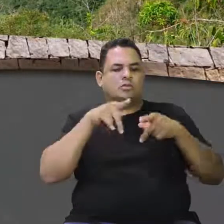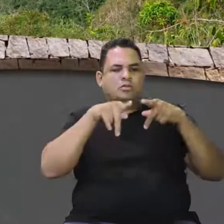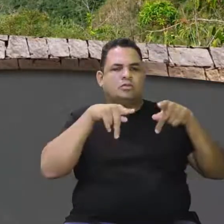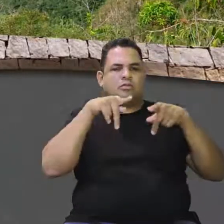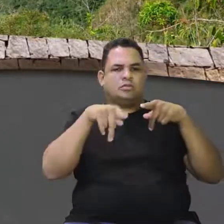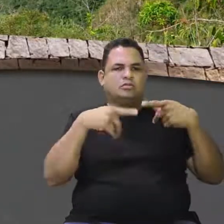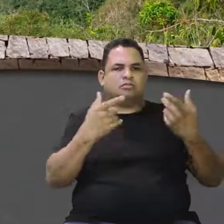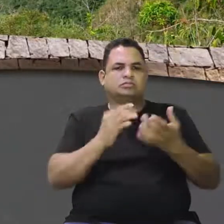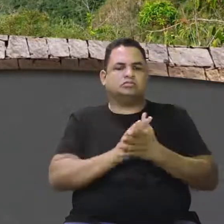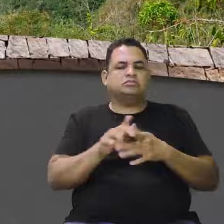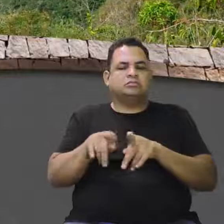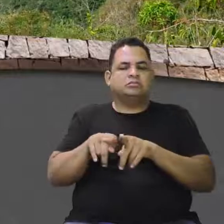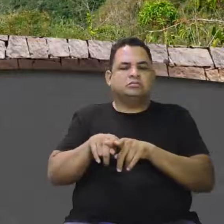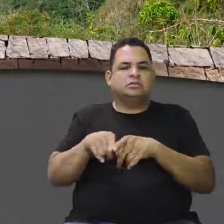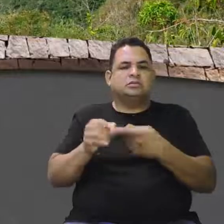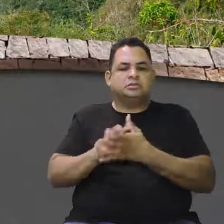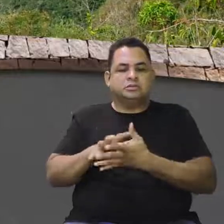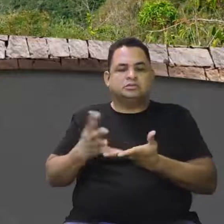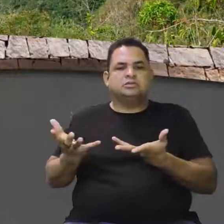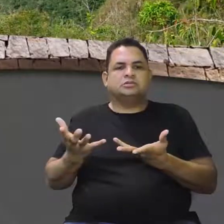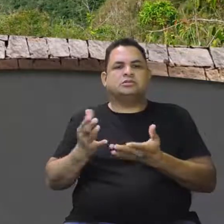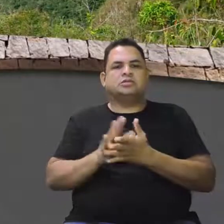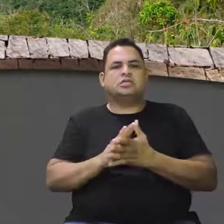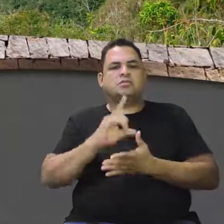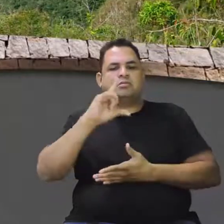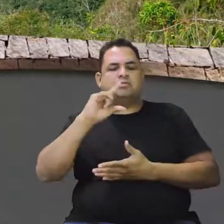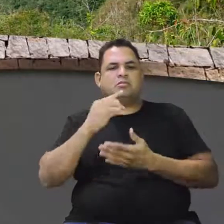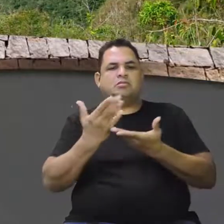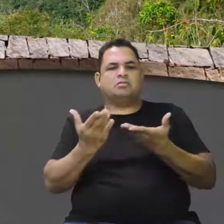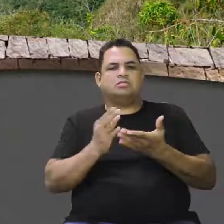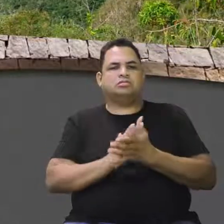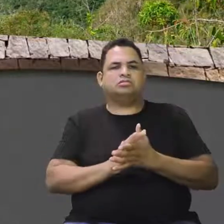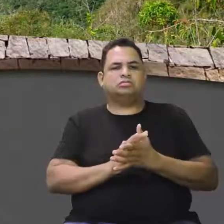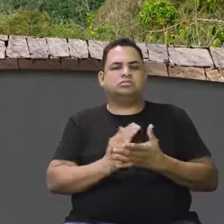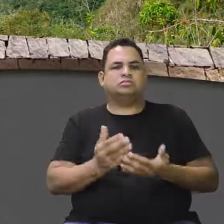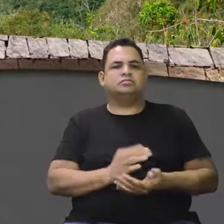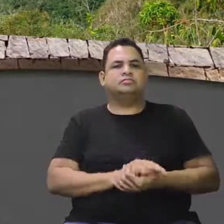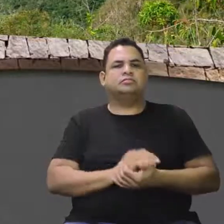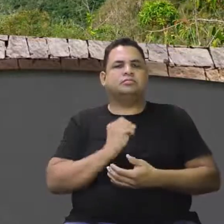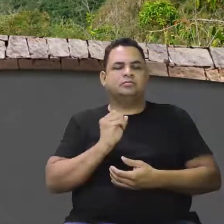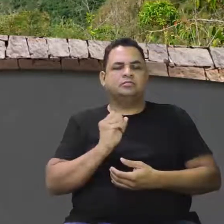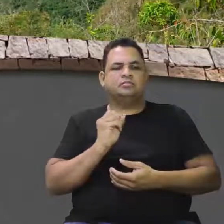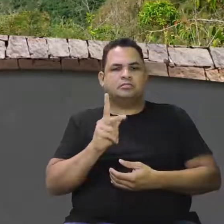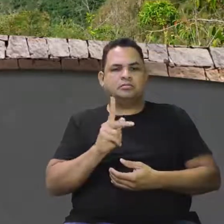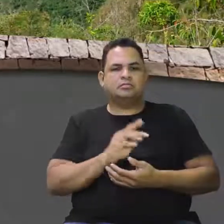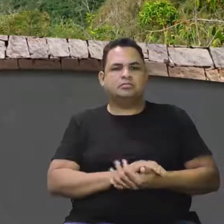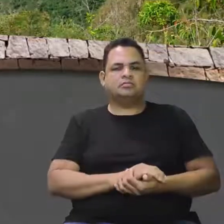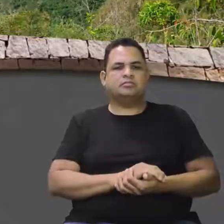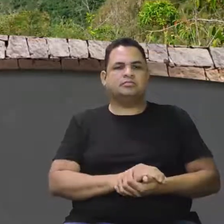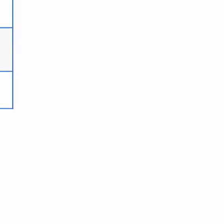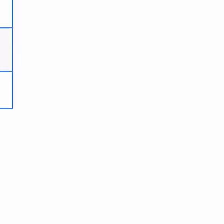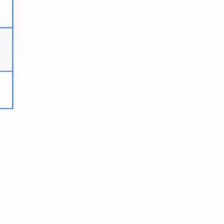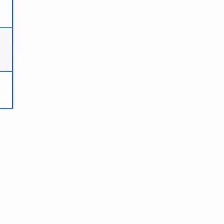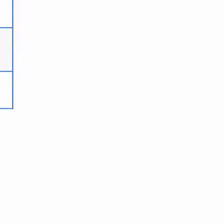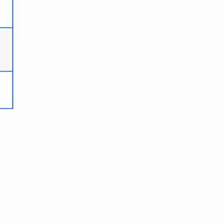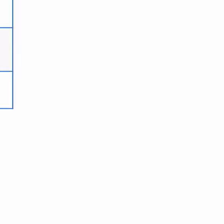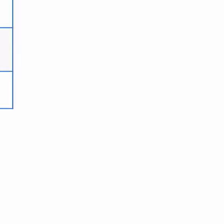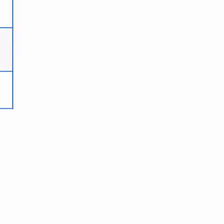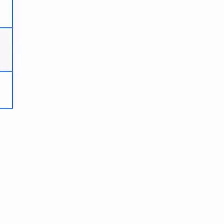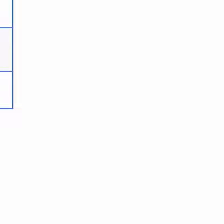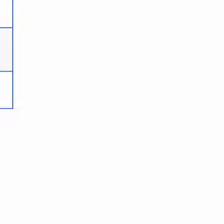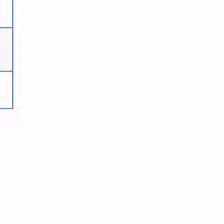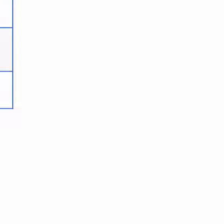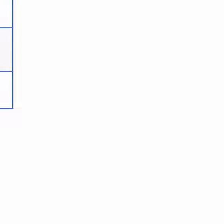Rondônia e áreas também com baixas densidade demográfica. Beleza? Vamos lá na tabela